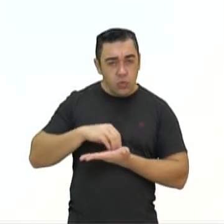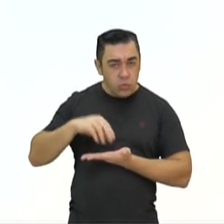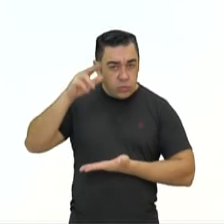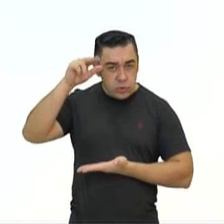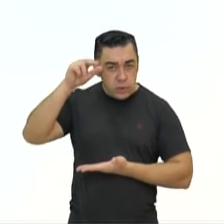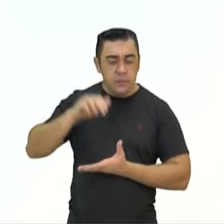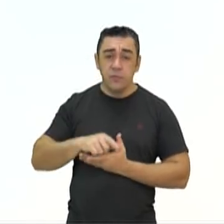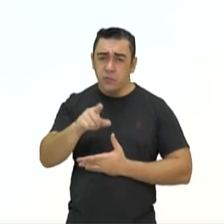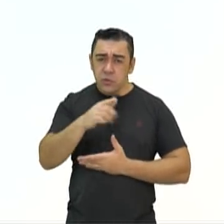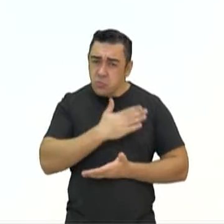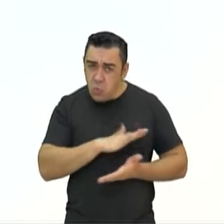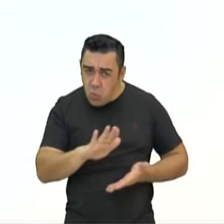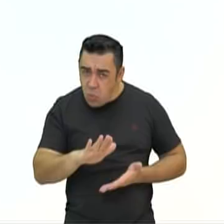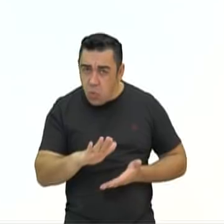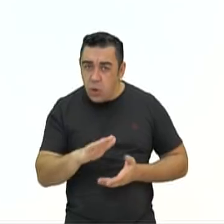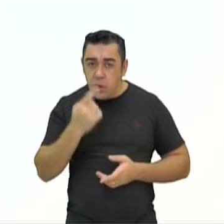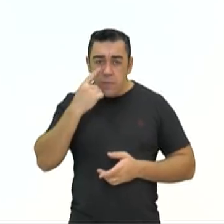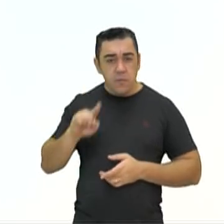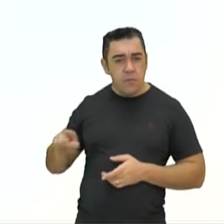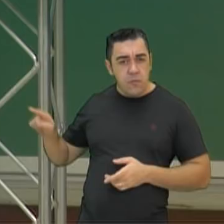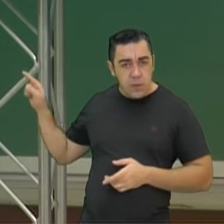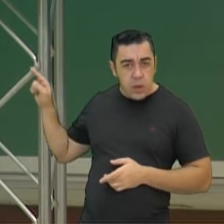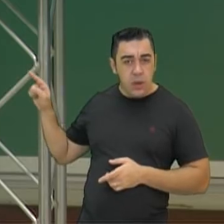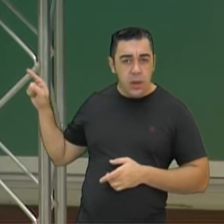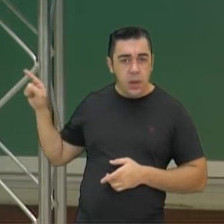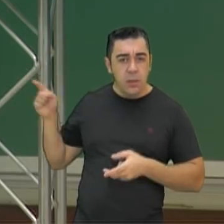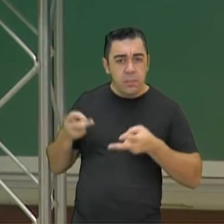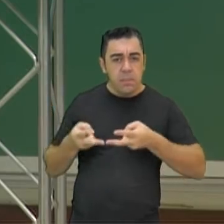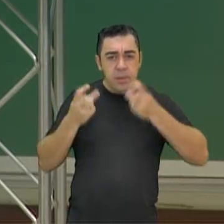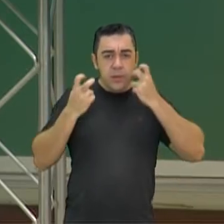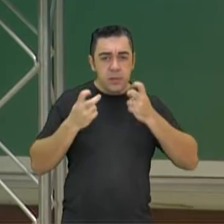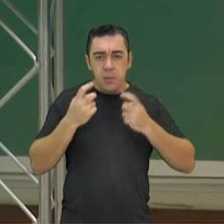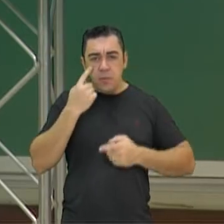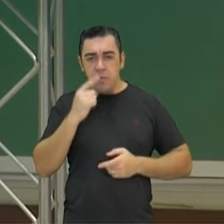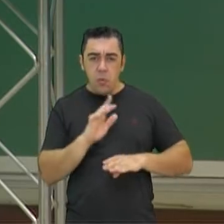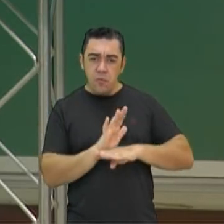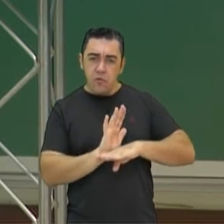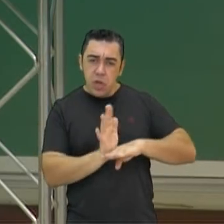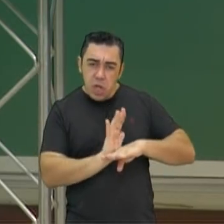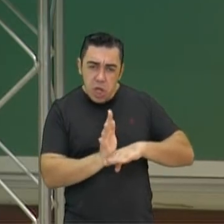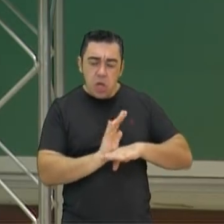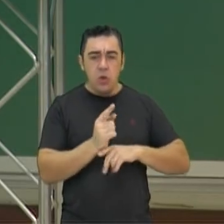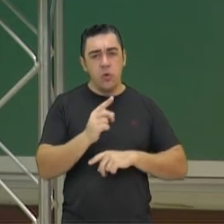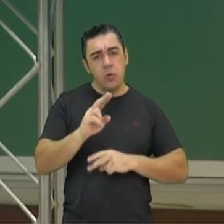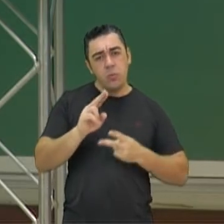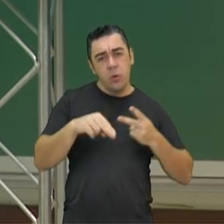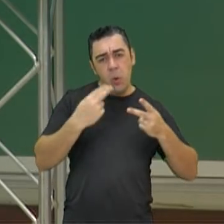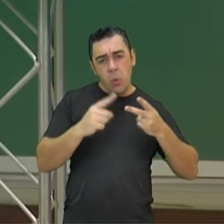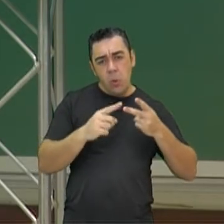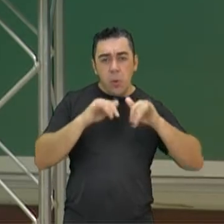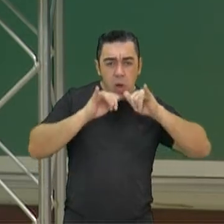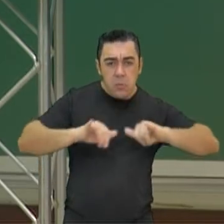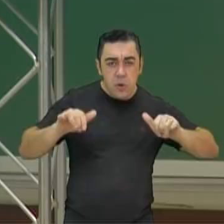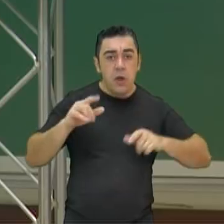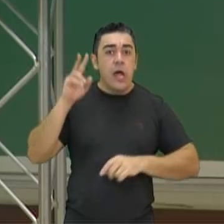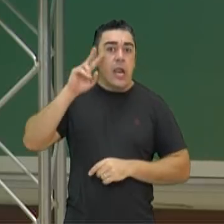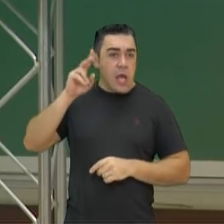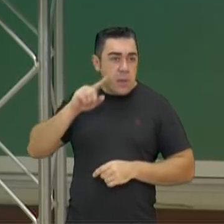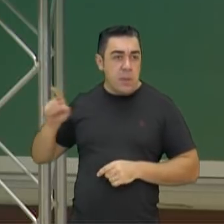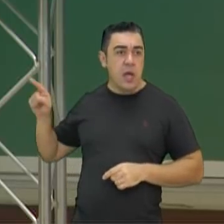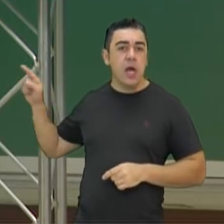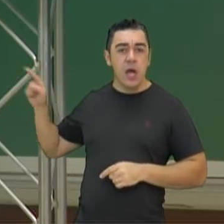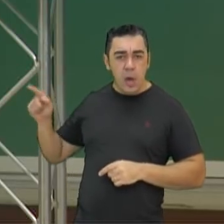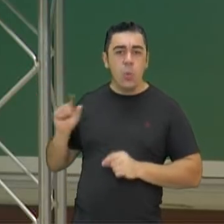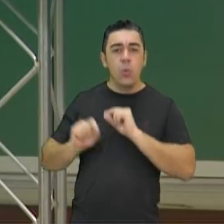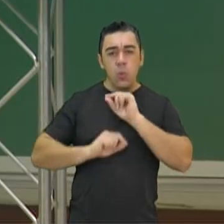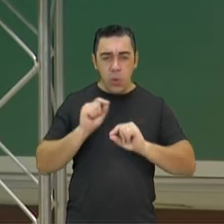certeza quando vê uma partida ou vê um filme, vê um comercial, vai lembrar de um tabuleiro assim, vai lembrar de uma guerra,